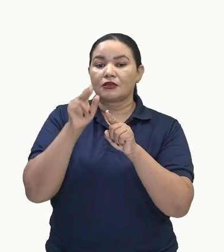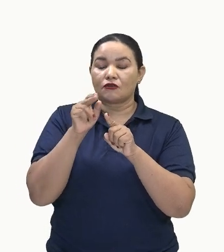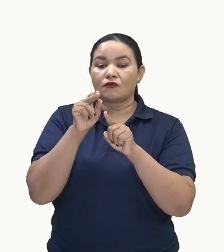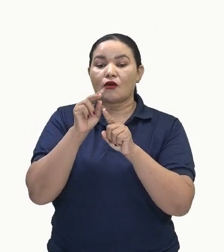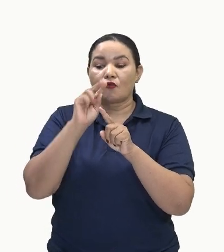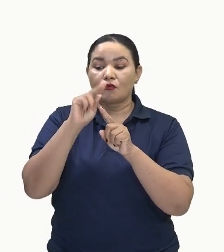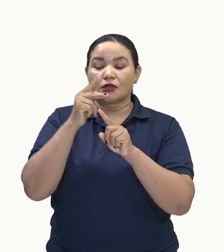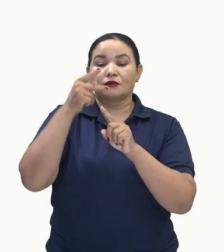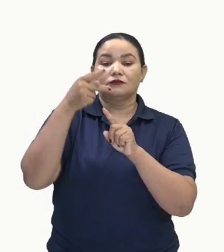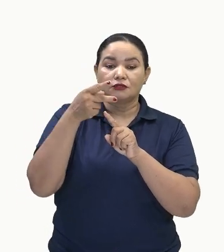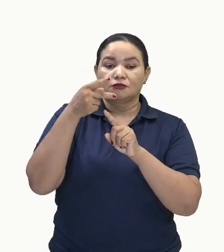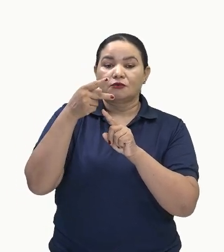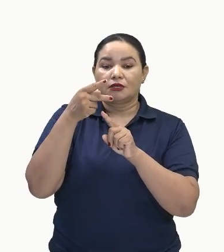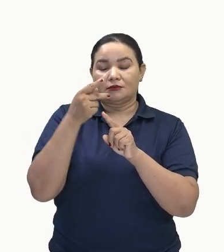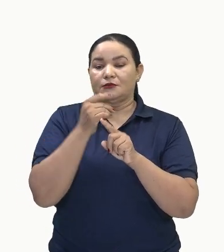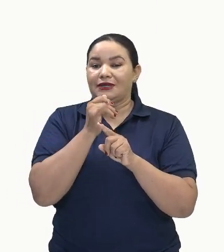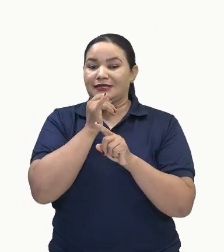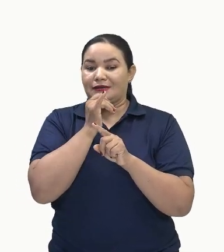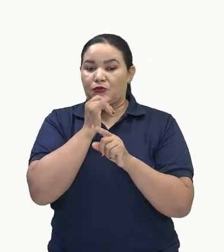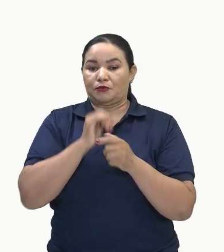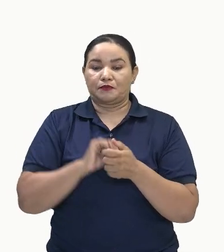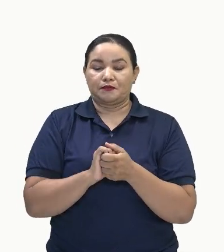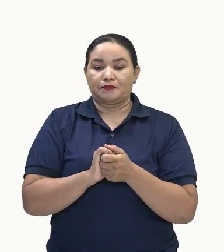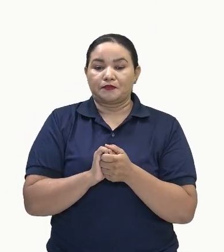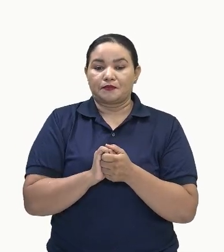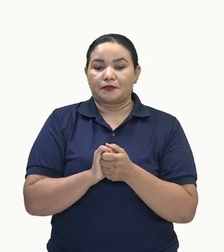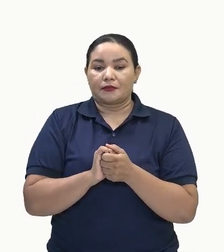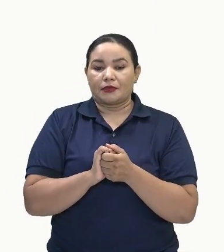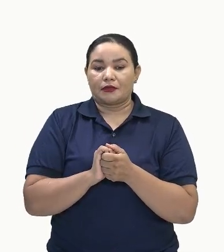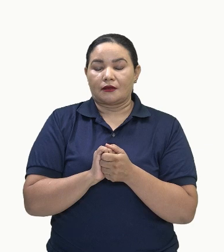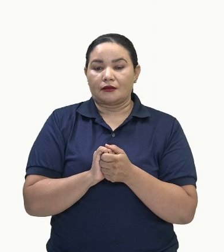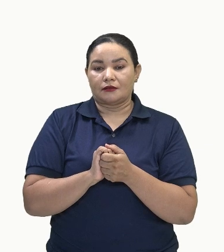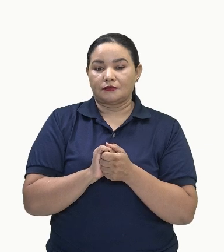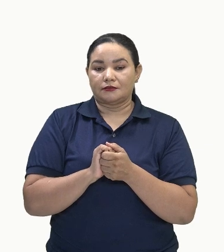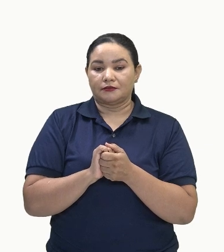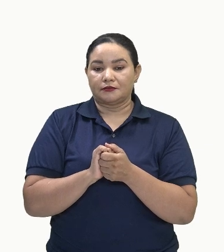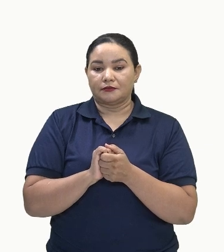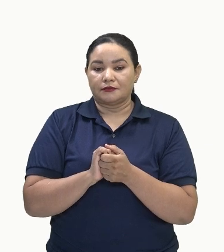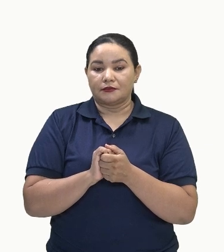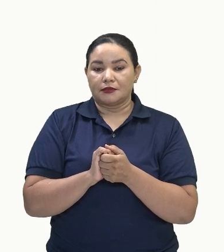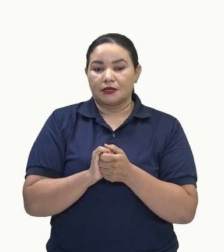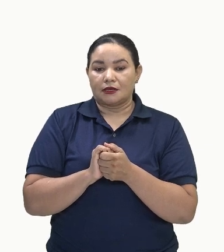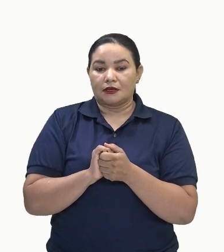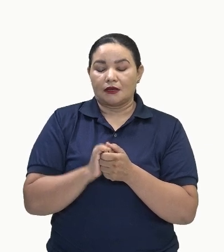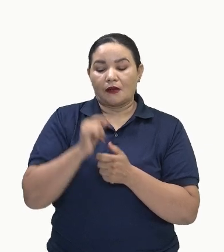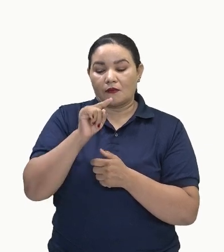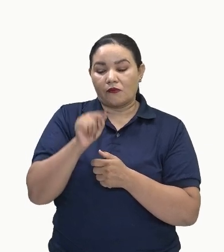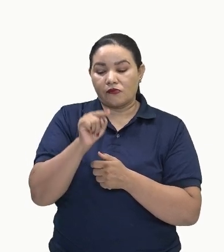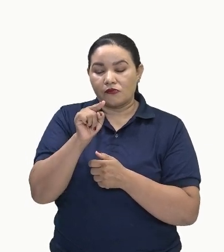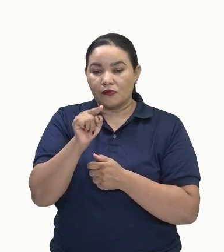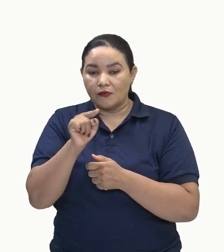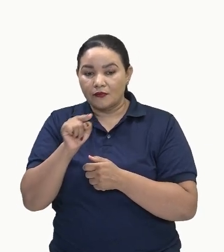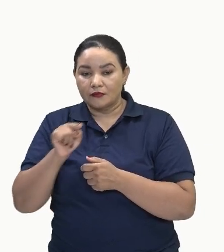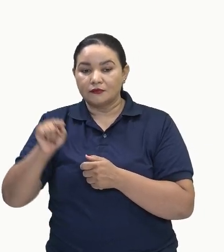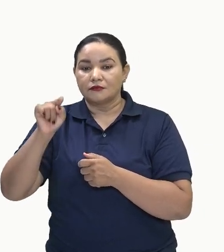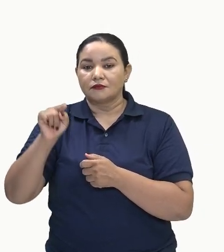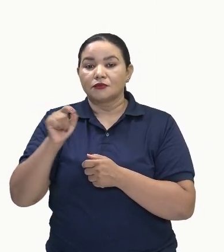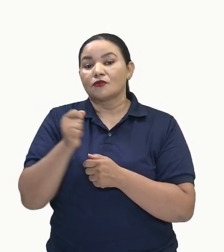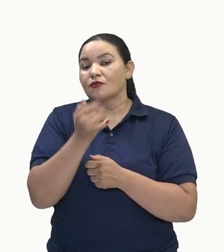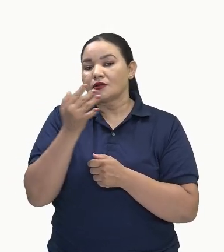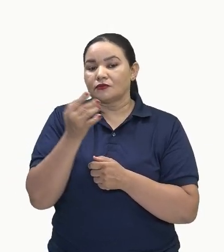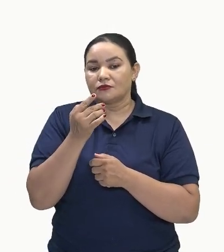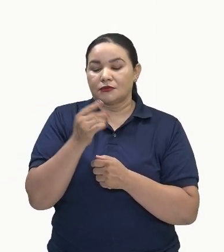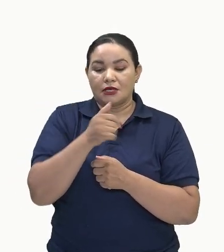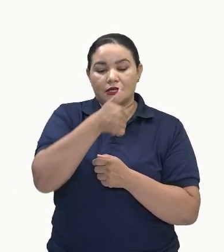nosso expoente em módulo, quer dizer, desconsiderando o sinal de menos. Olha só, quantas casas decimais de 10 elevado a menos 1? Nós temos uma casa